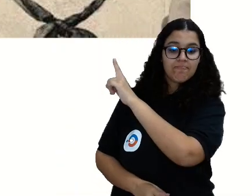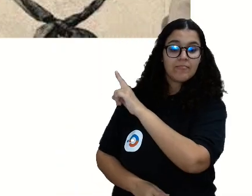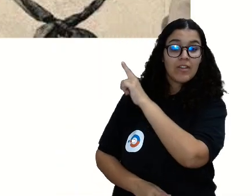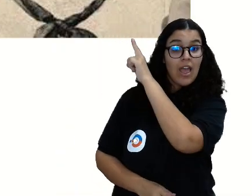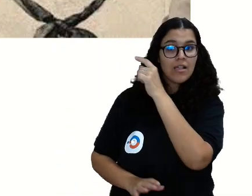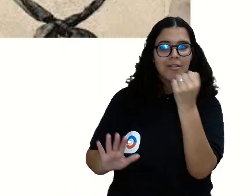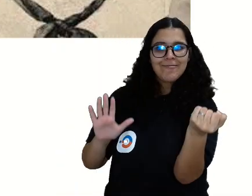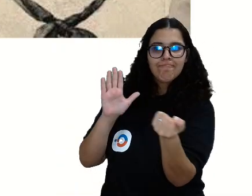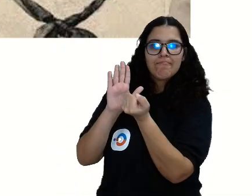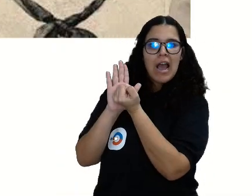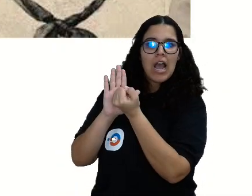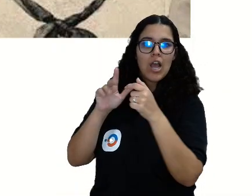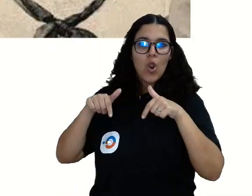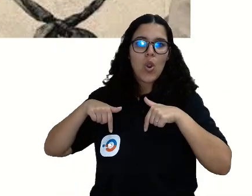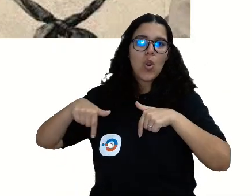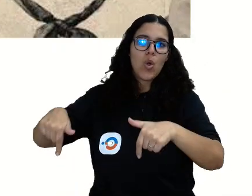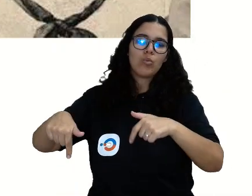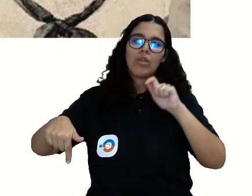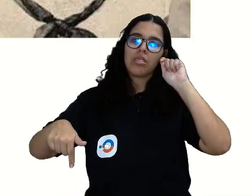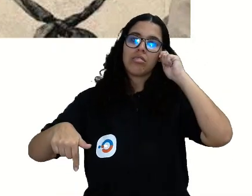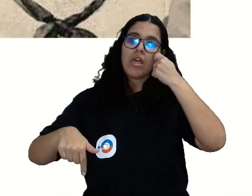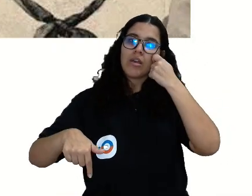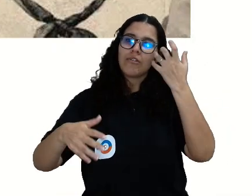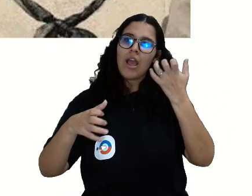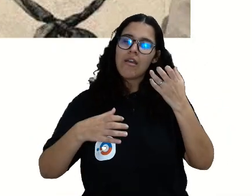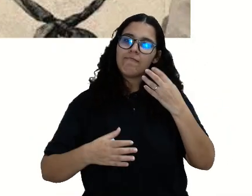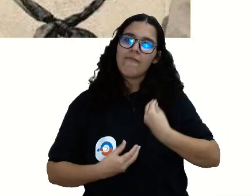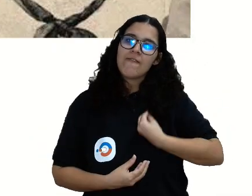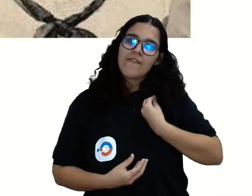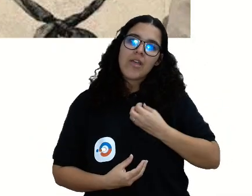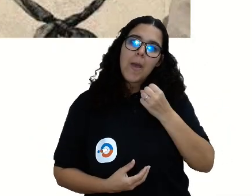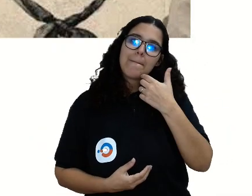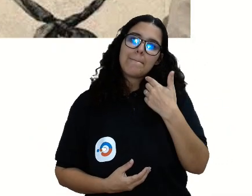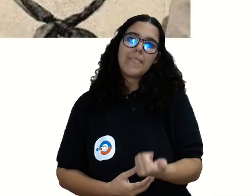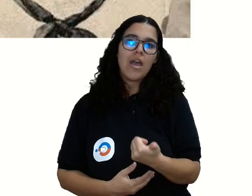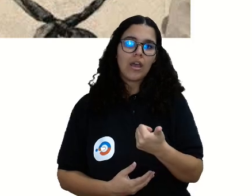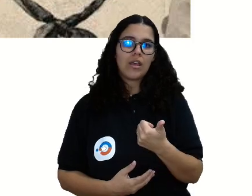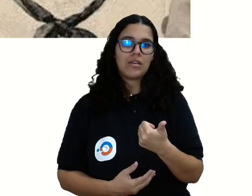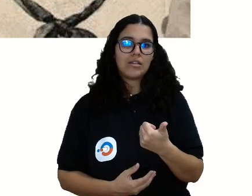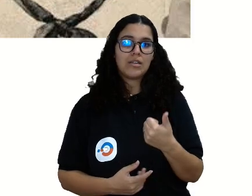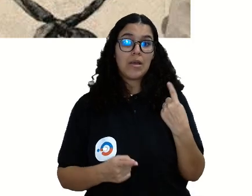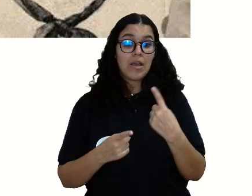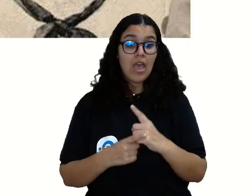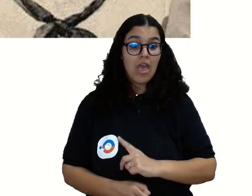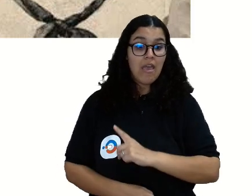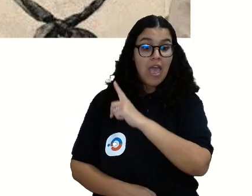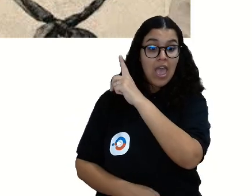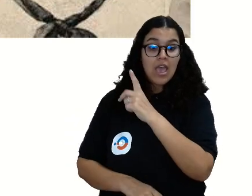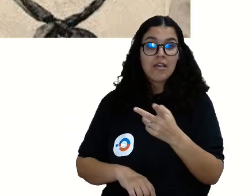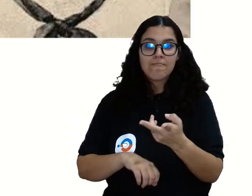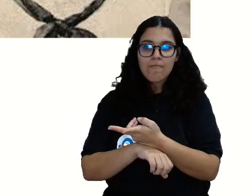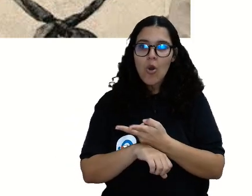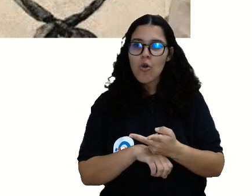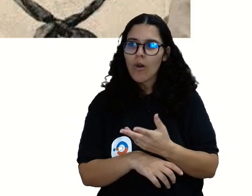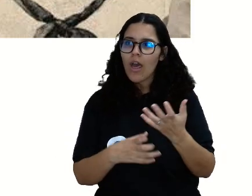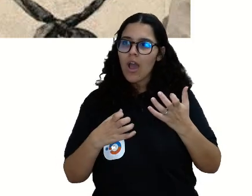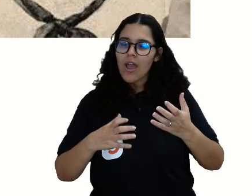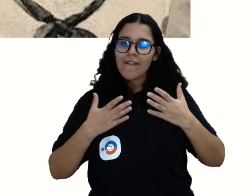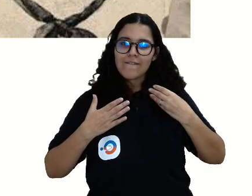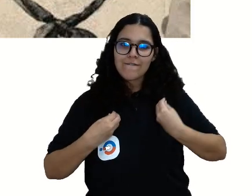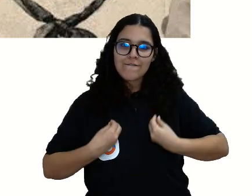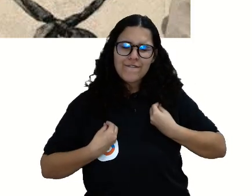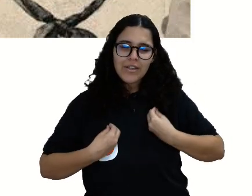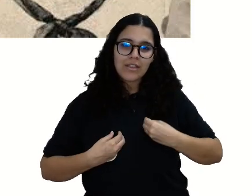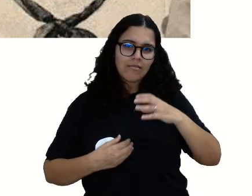por dignidade, né, que vai representar aí a busca por uma cidadania plena no Brasil, onde todos e